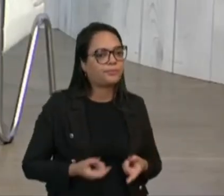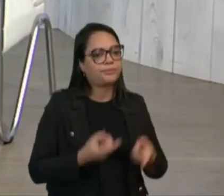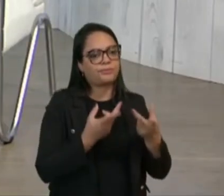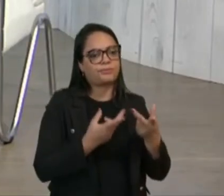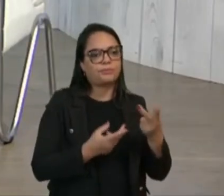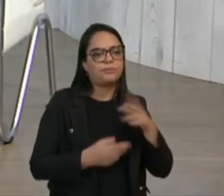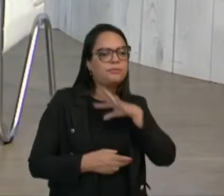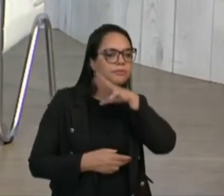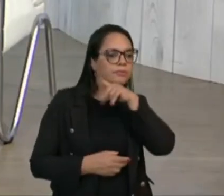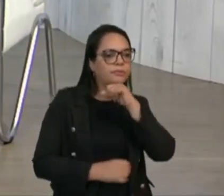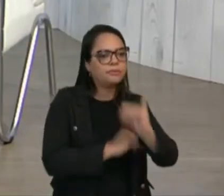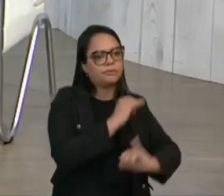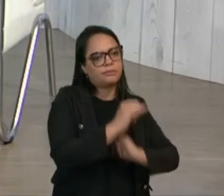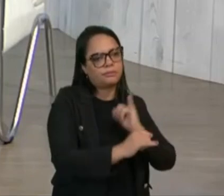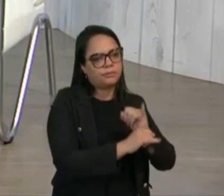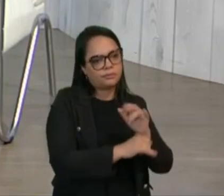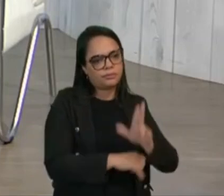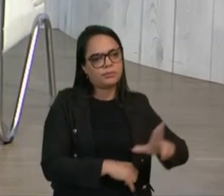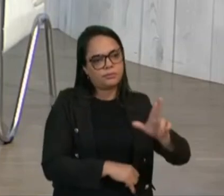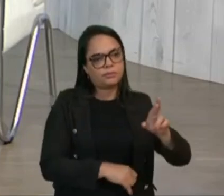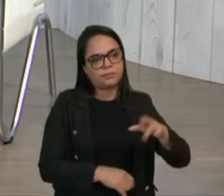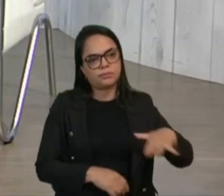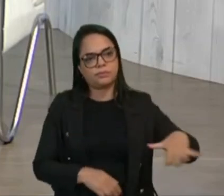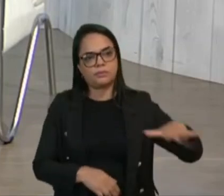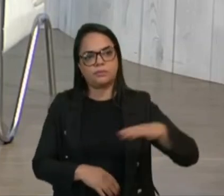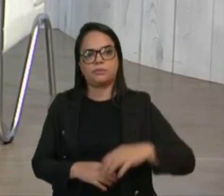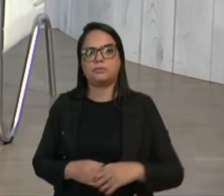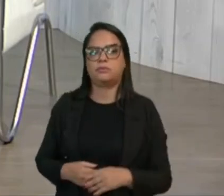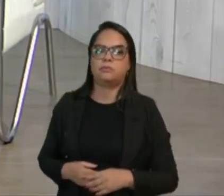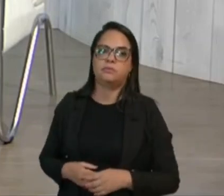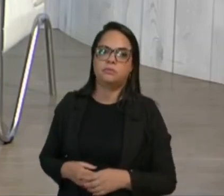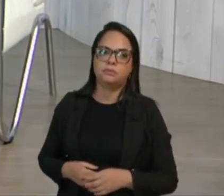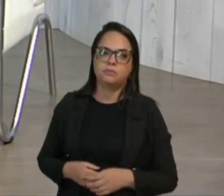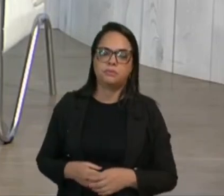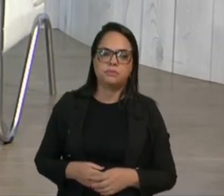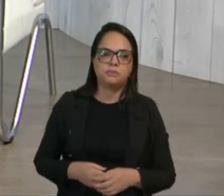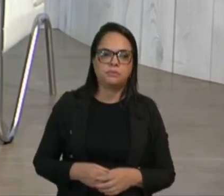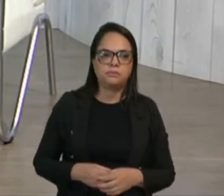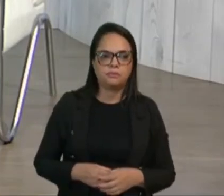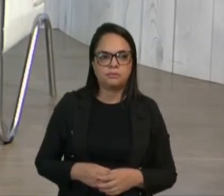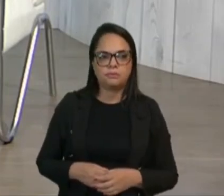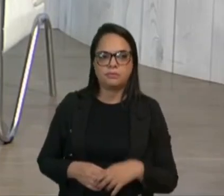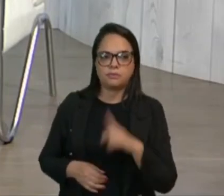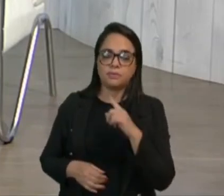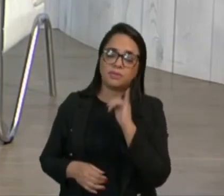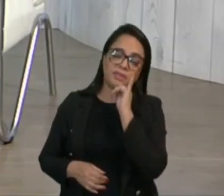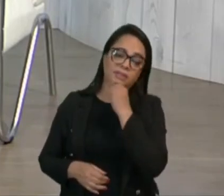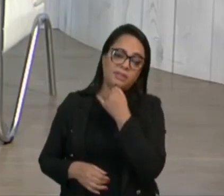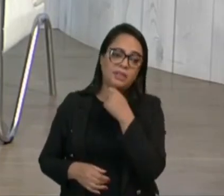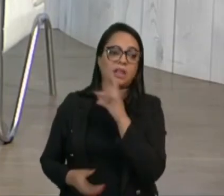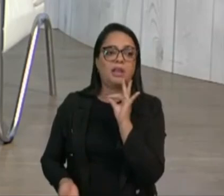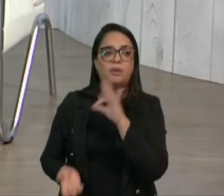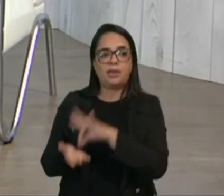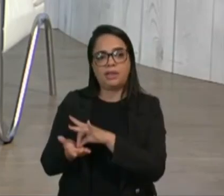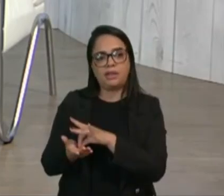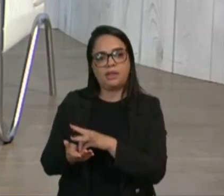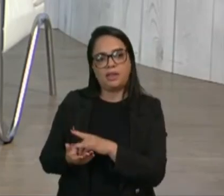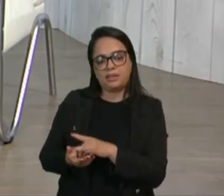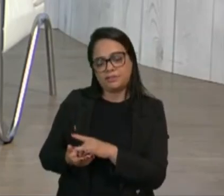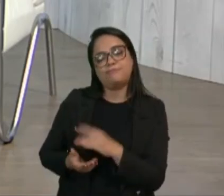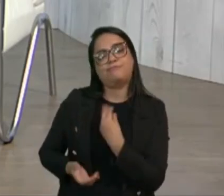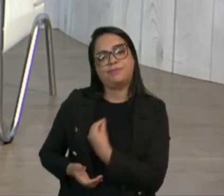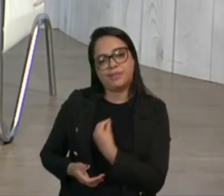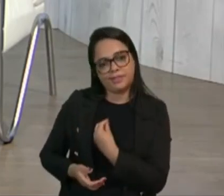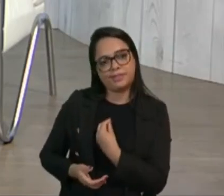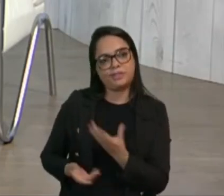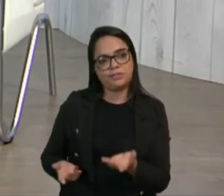pela internet aqui em Uberlândia e na região também? Então, essa, né, é uma, infelizmente, uma realidade que a gente se depara, né?